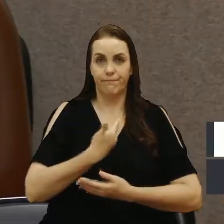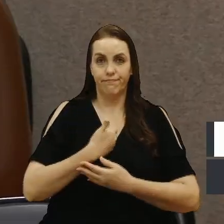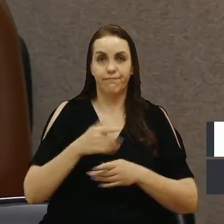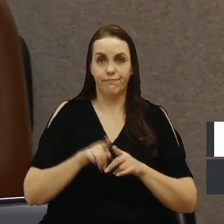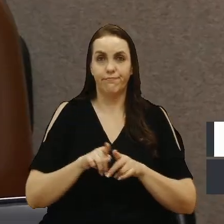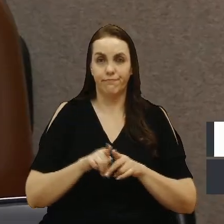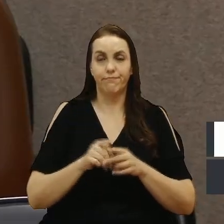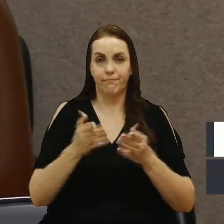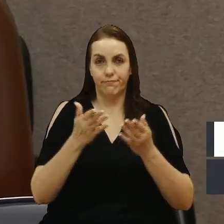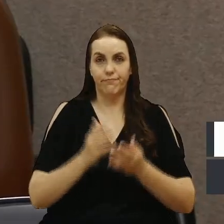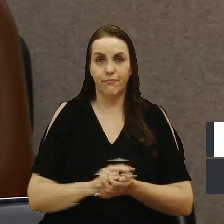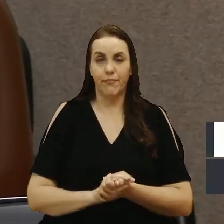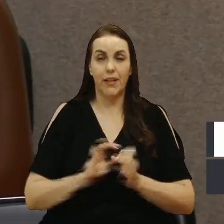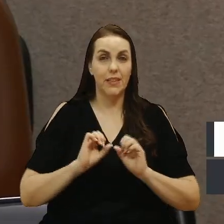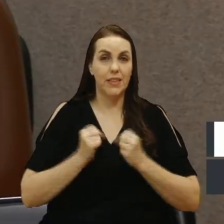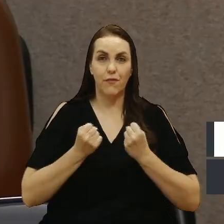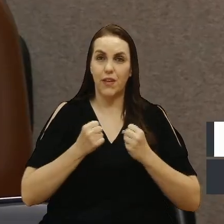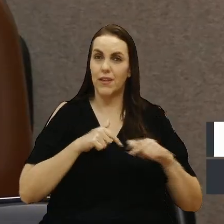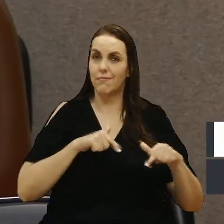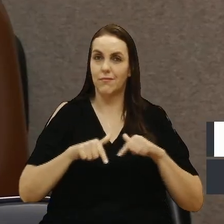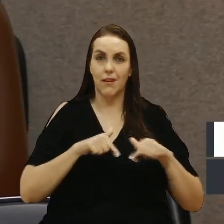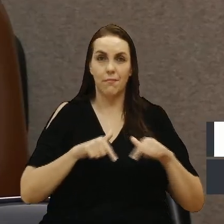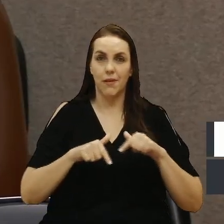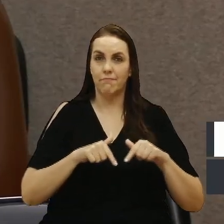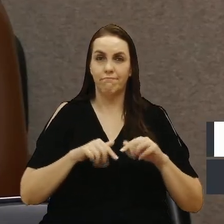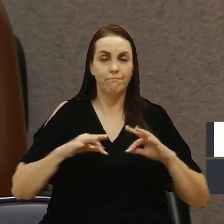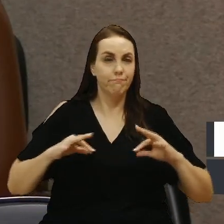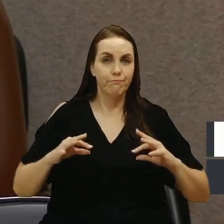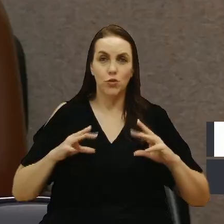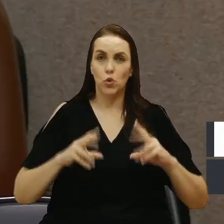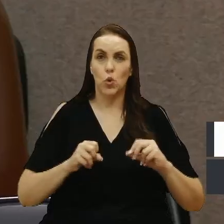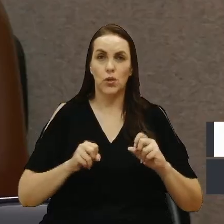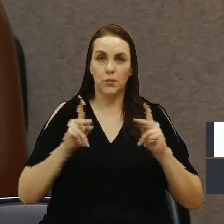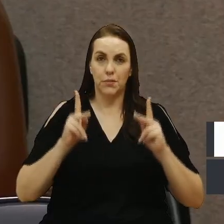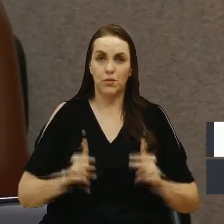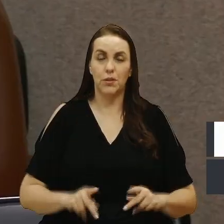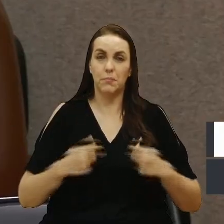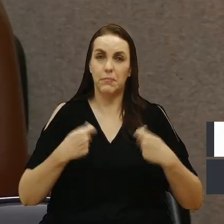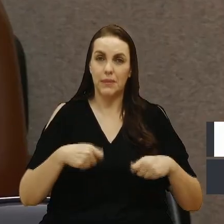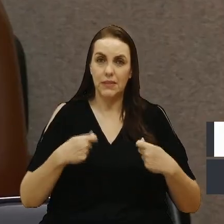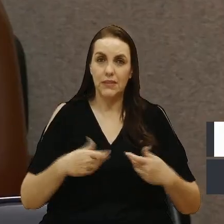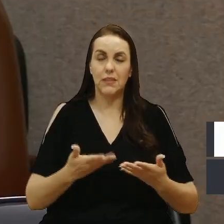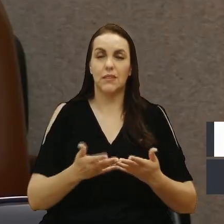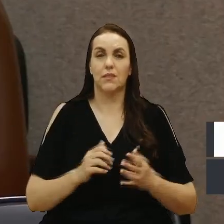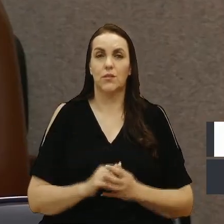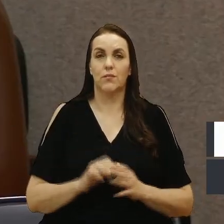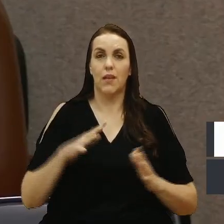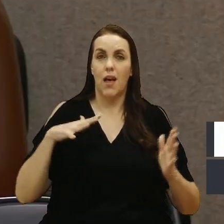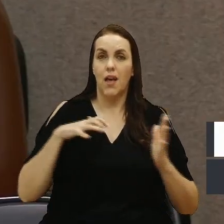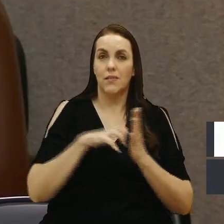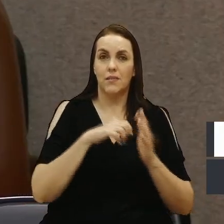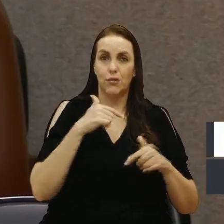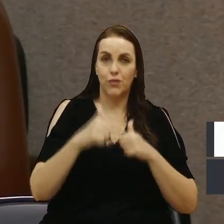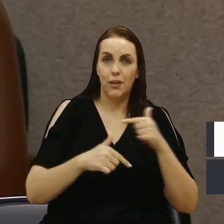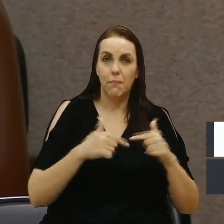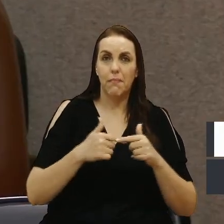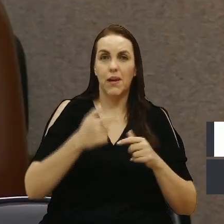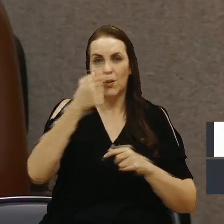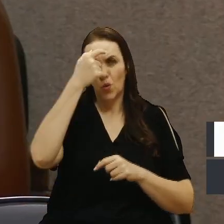aqui para defender os trabalhadores e todos os que precisarem, né, nessa questão de acidente de trabalho, e vamos